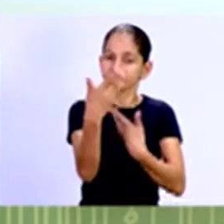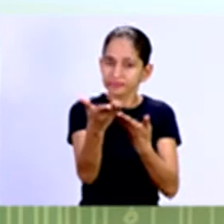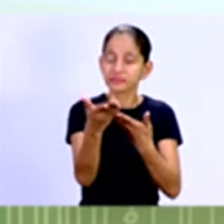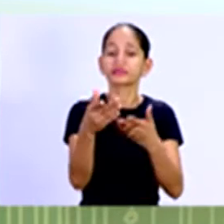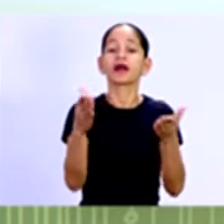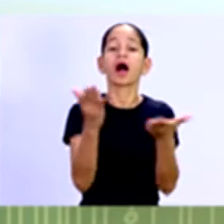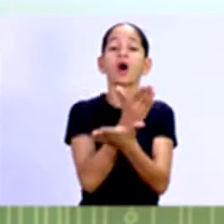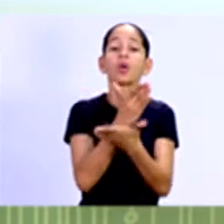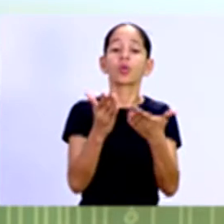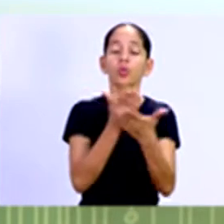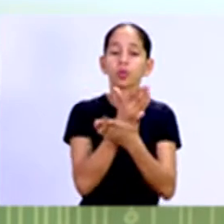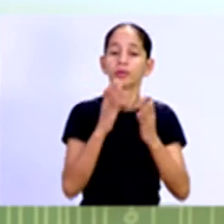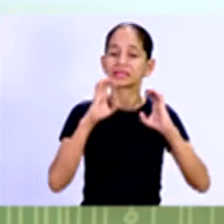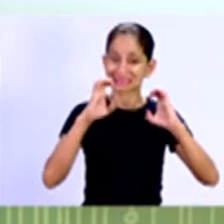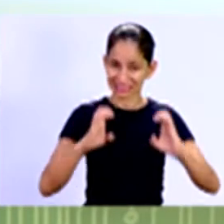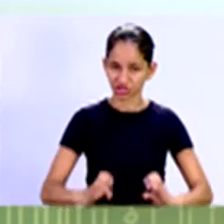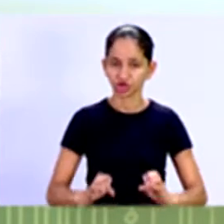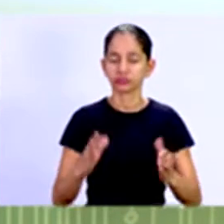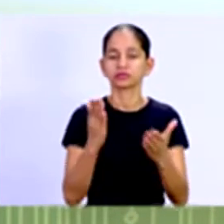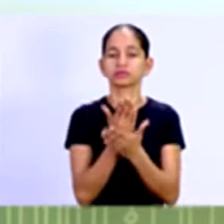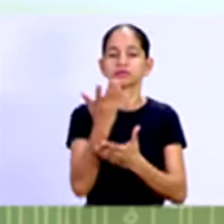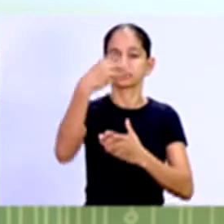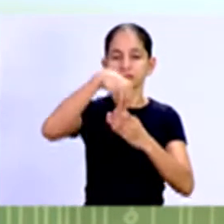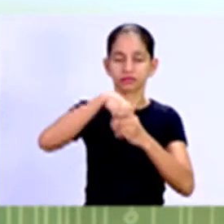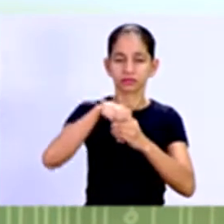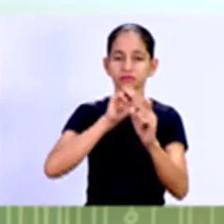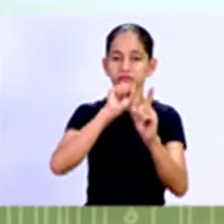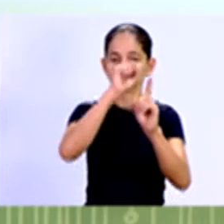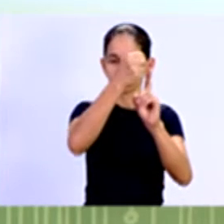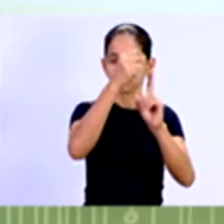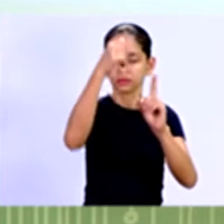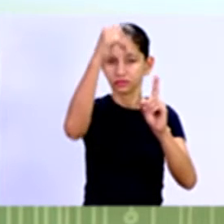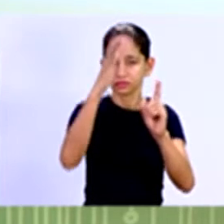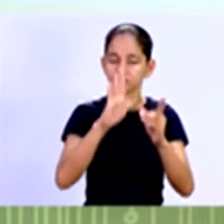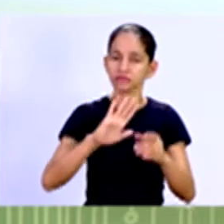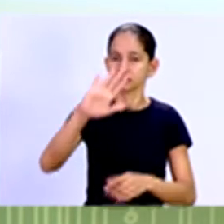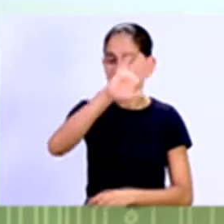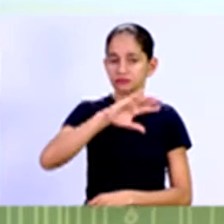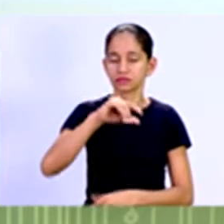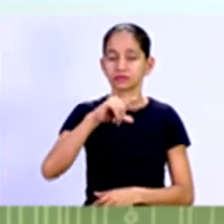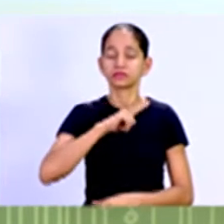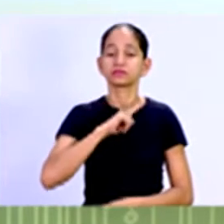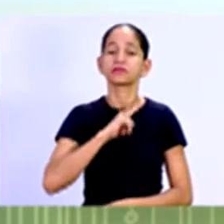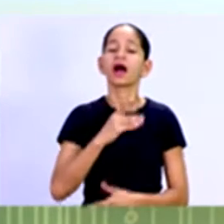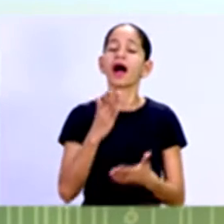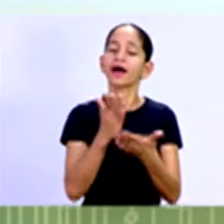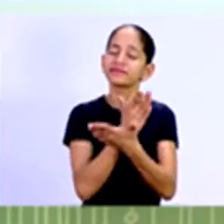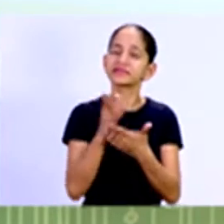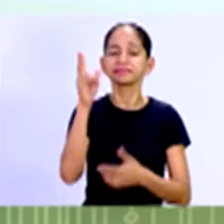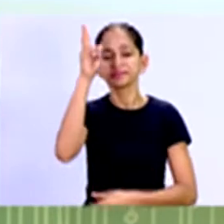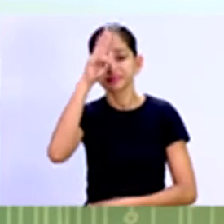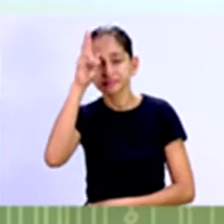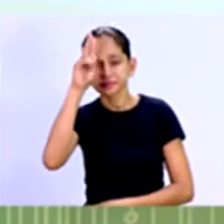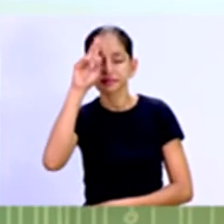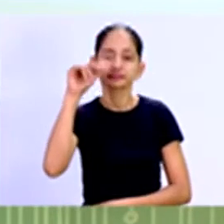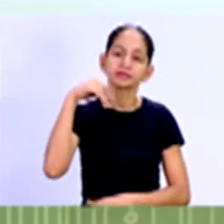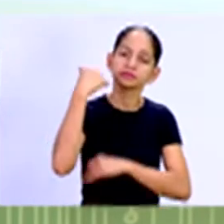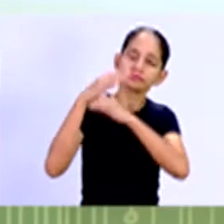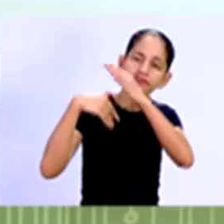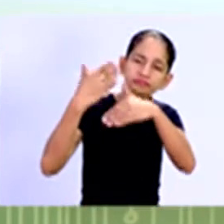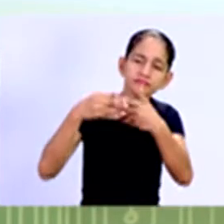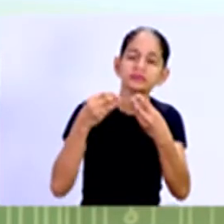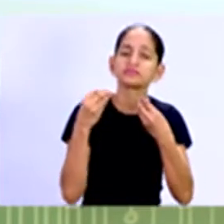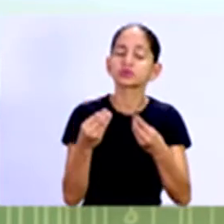concepções éticas na sociedade ocidental, né? Como que no decorrer da história da sociedade ocidental a gente